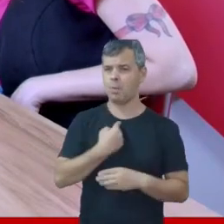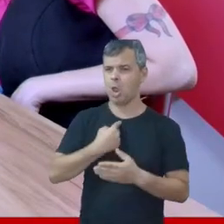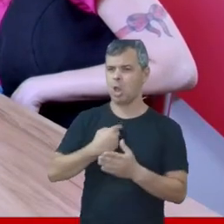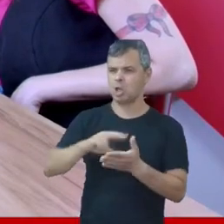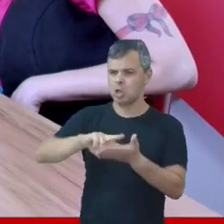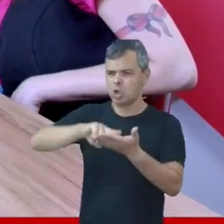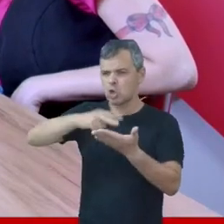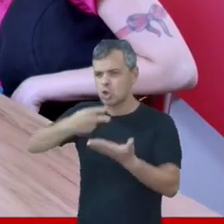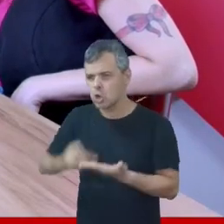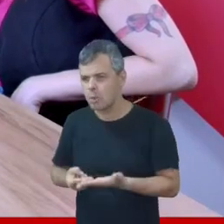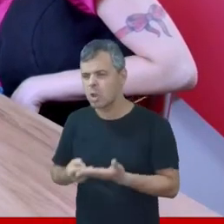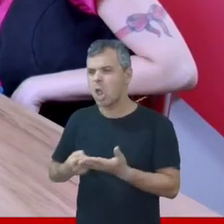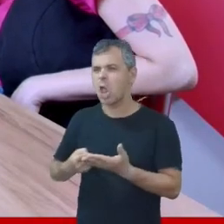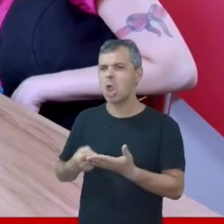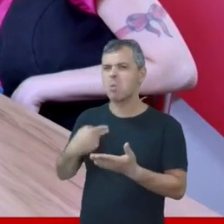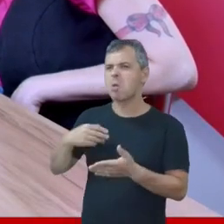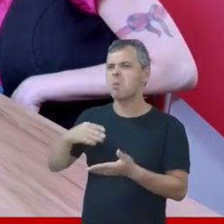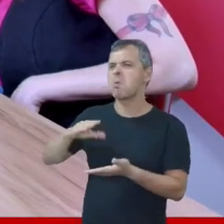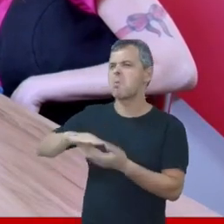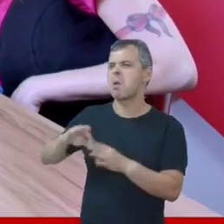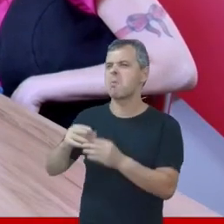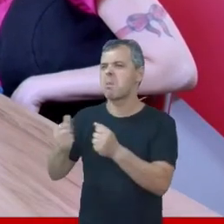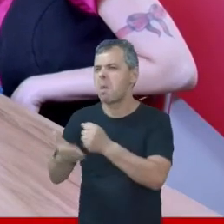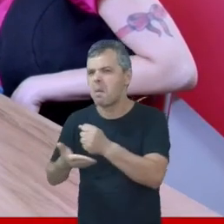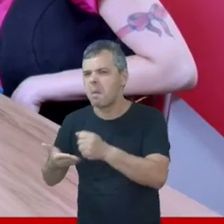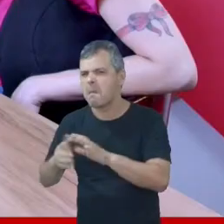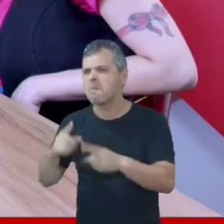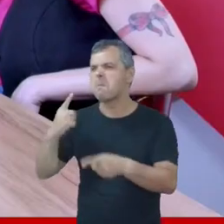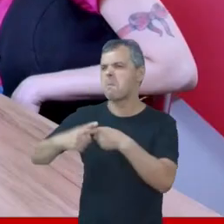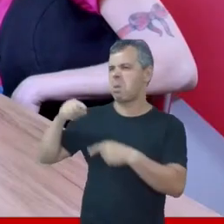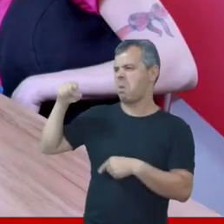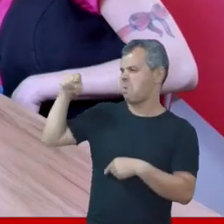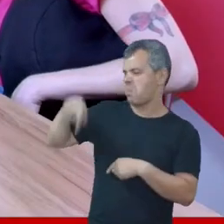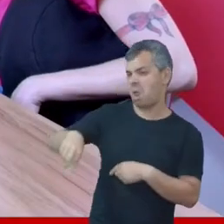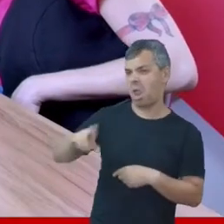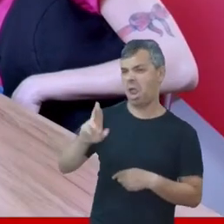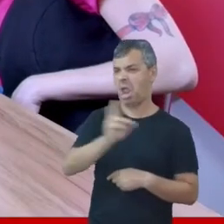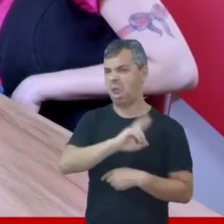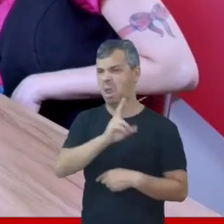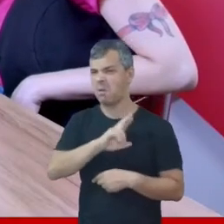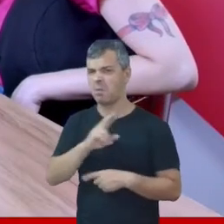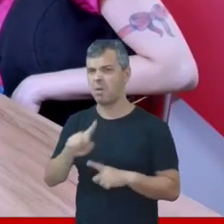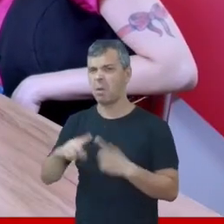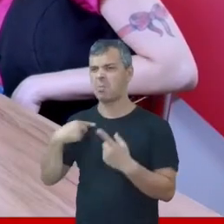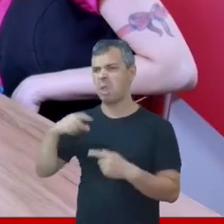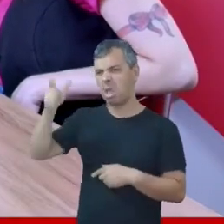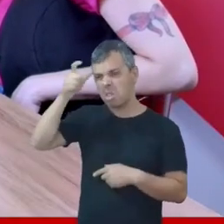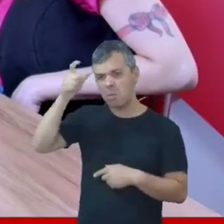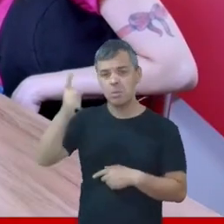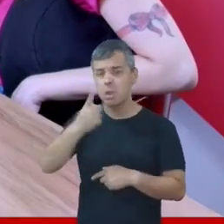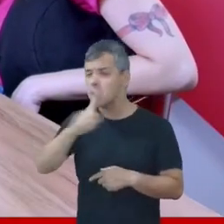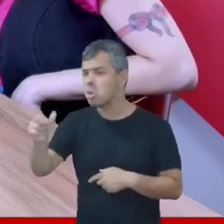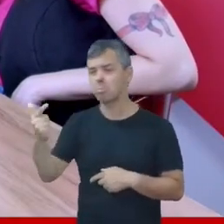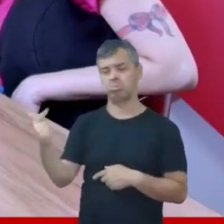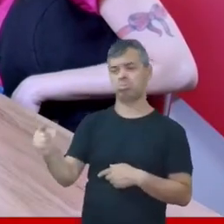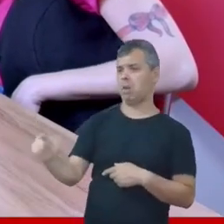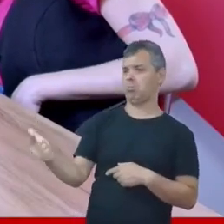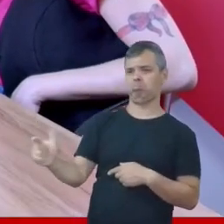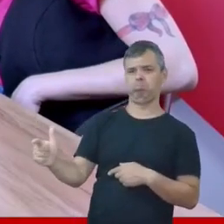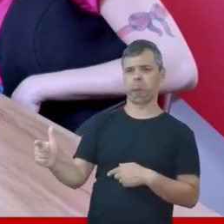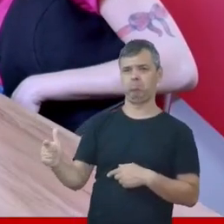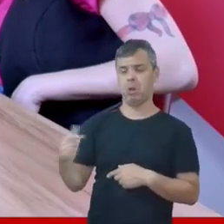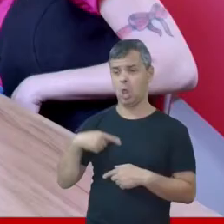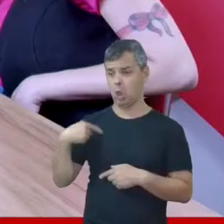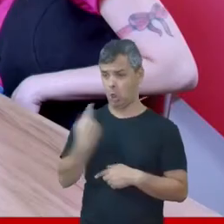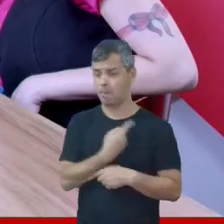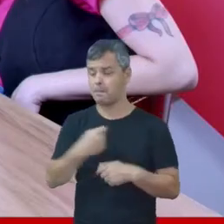derruba e acaba com o discurso fundamentalista, que, porque ali aquela religião é do inferno, porque são demônios. Não existe isso, cara. A gente